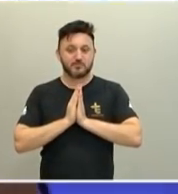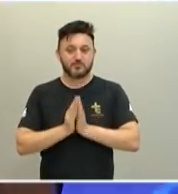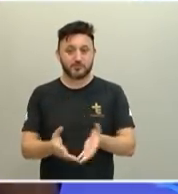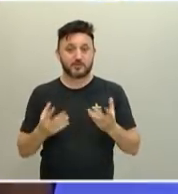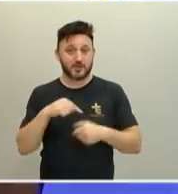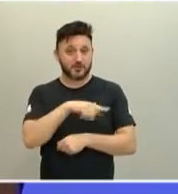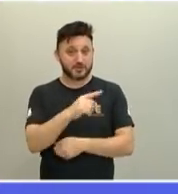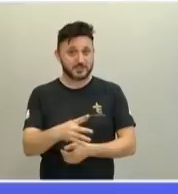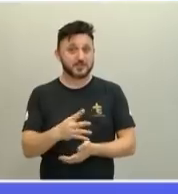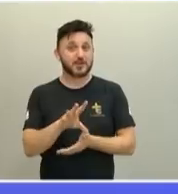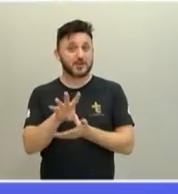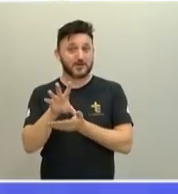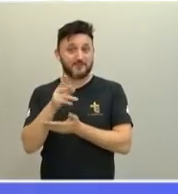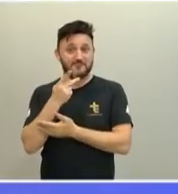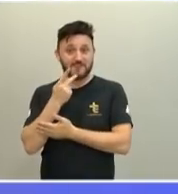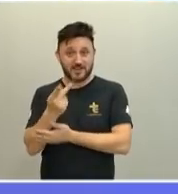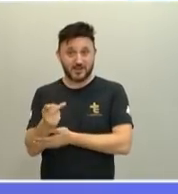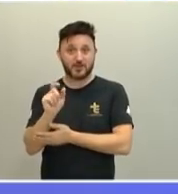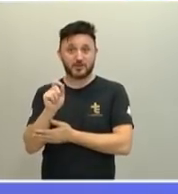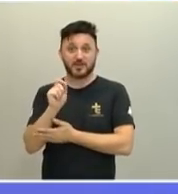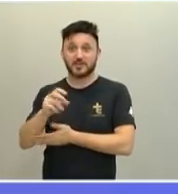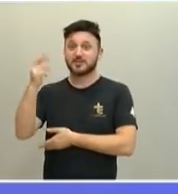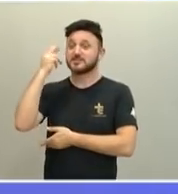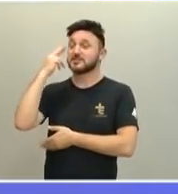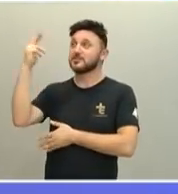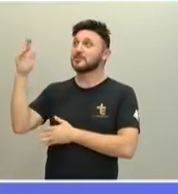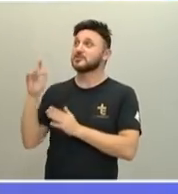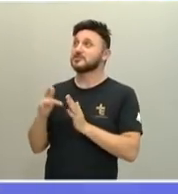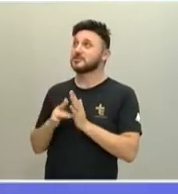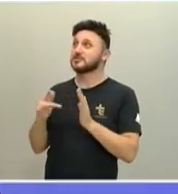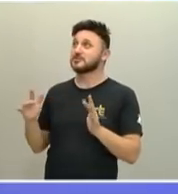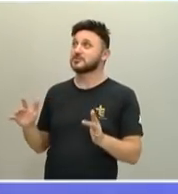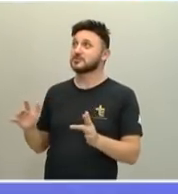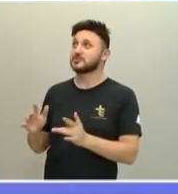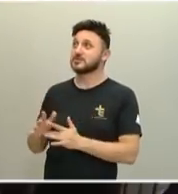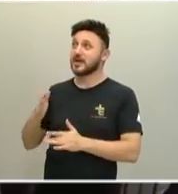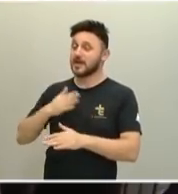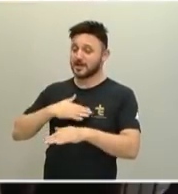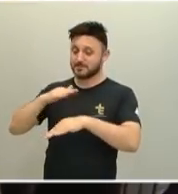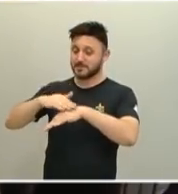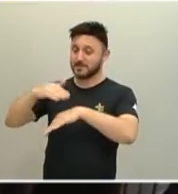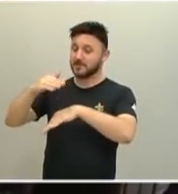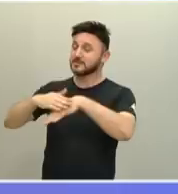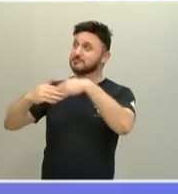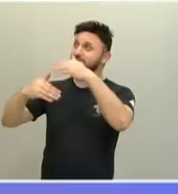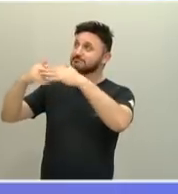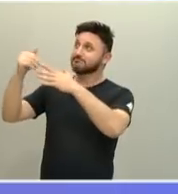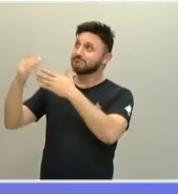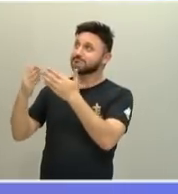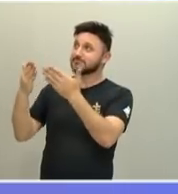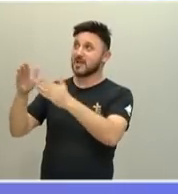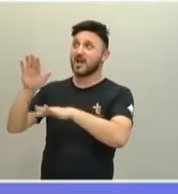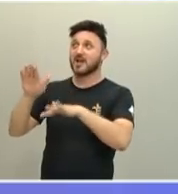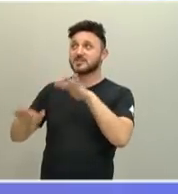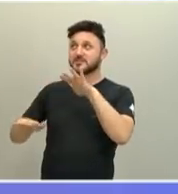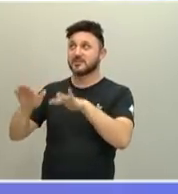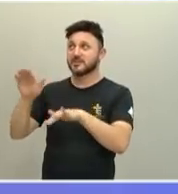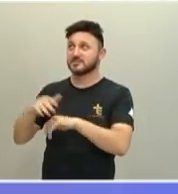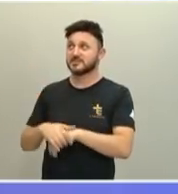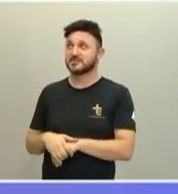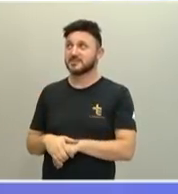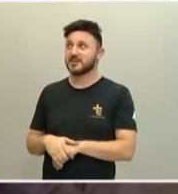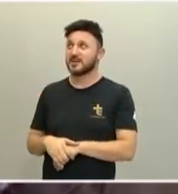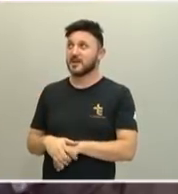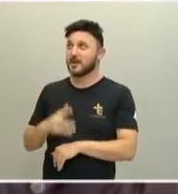repita comigo esta palavra. Fala: Senhor Jesus, as minhas mãos às vezes,